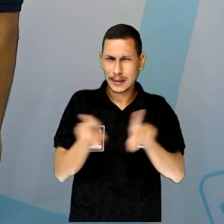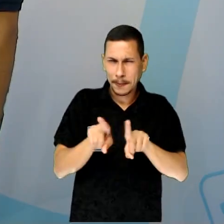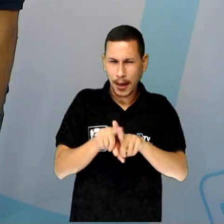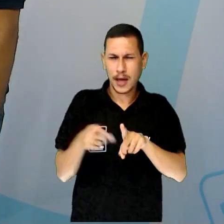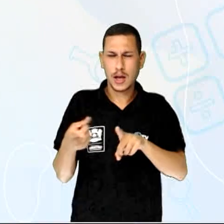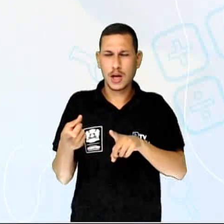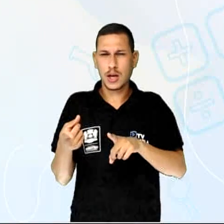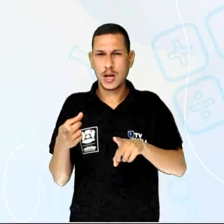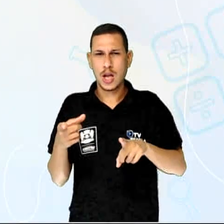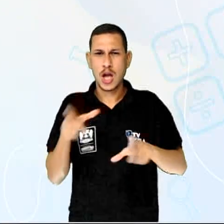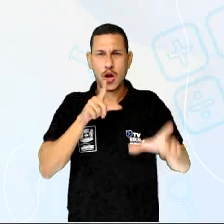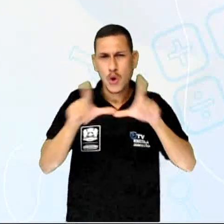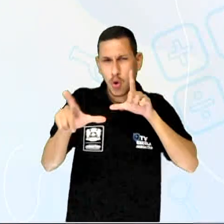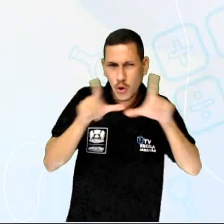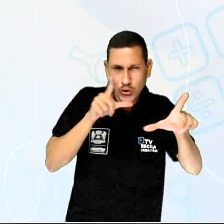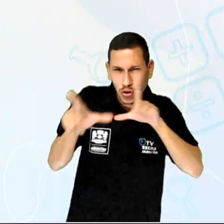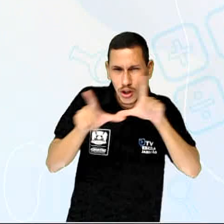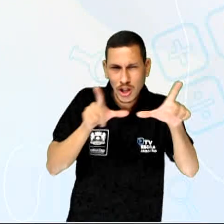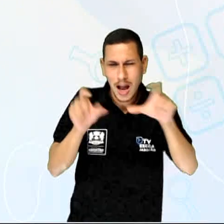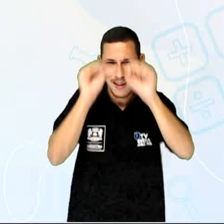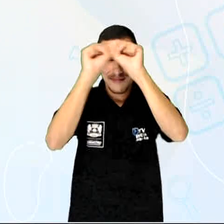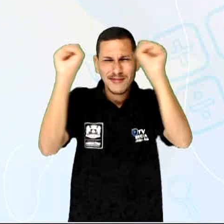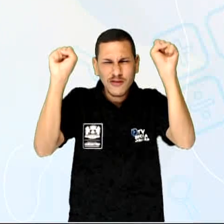e infraestrutura bem